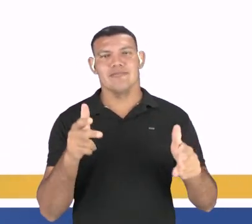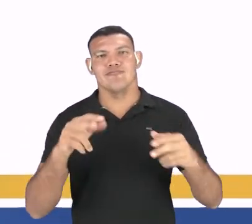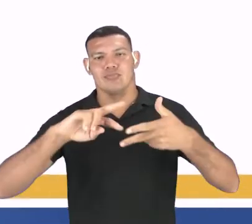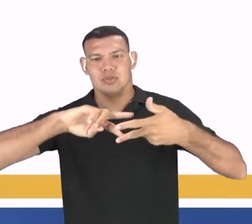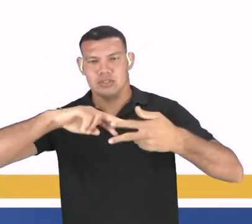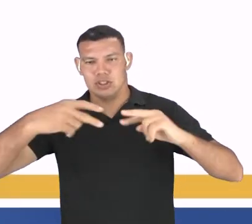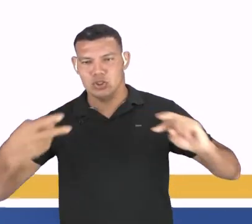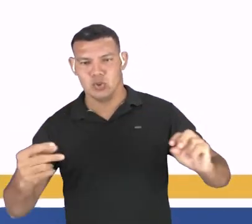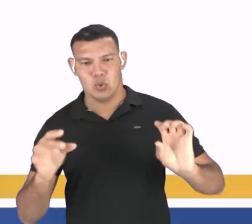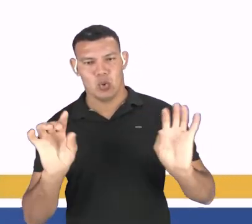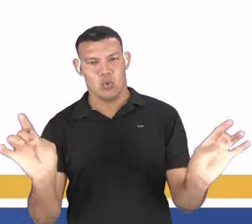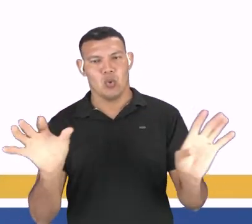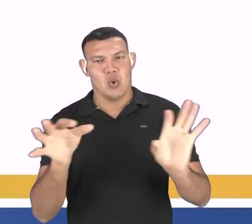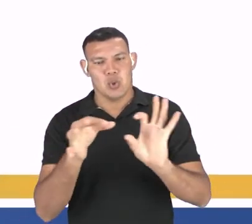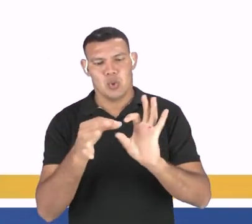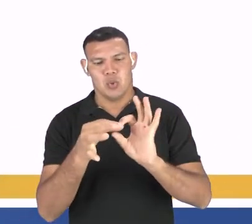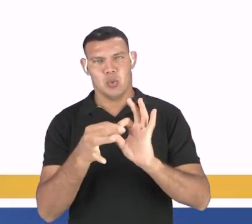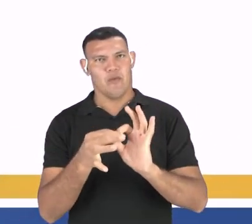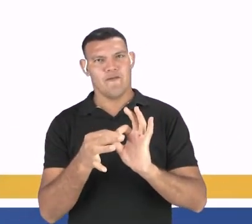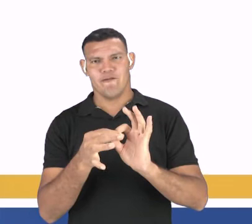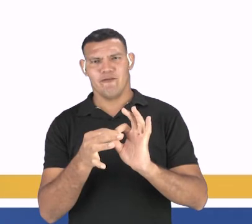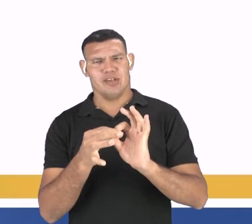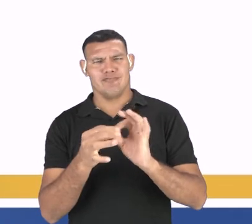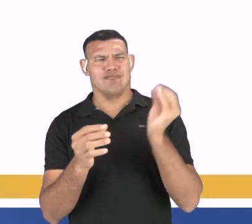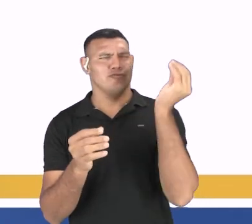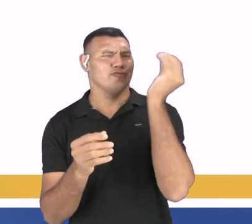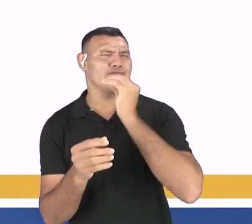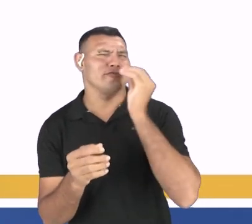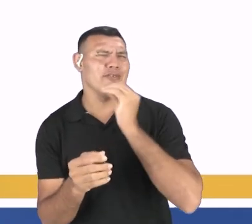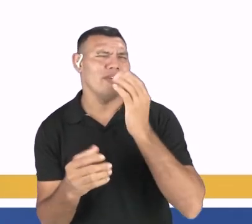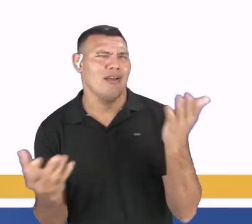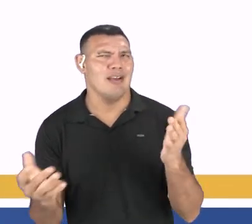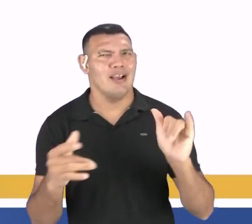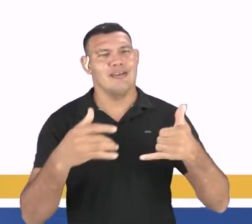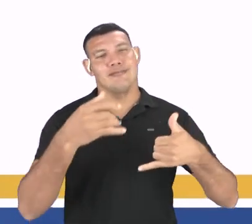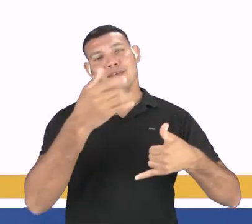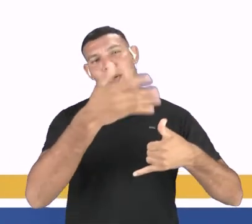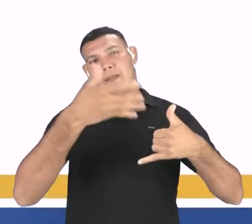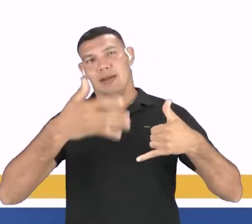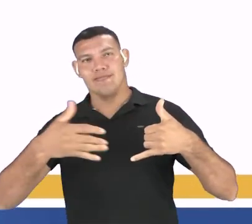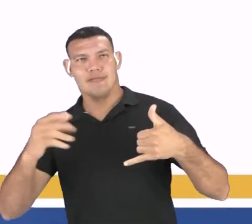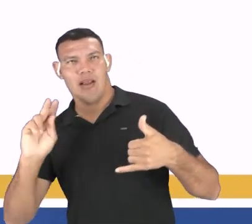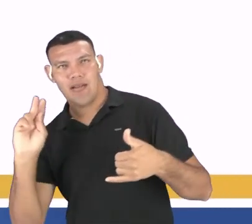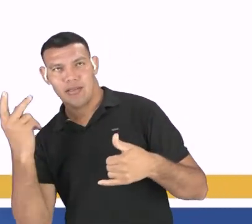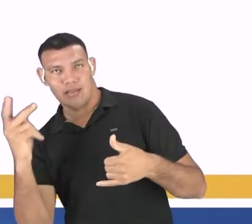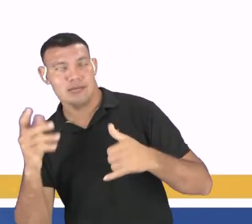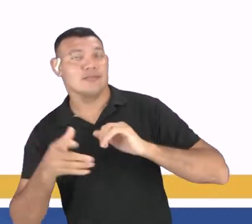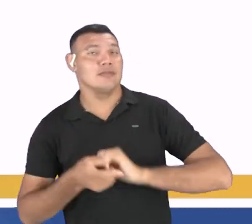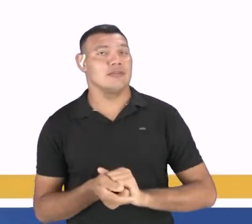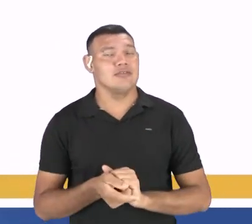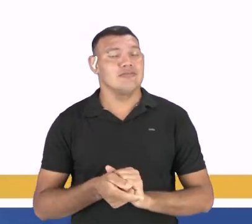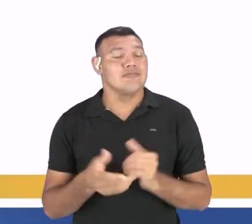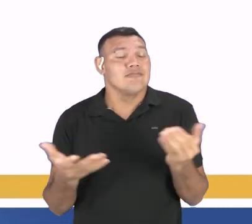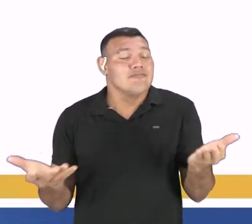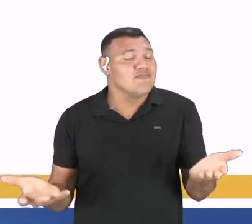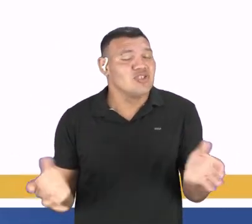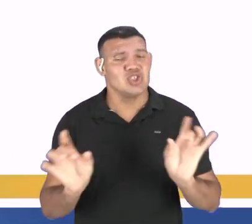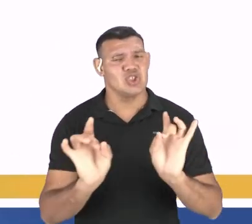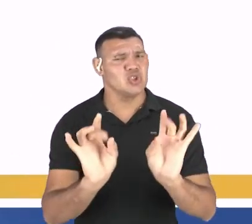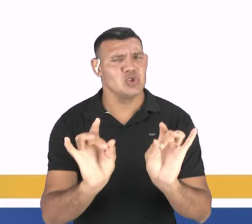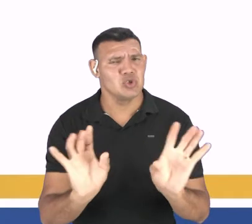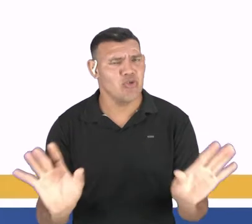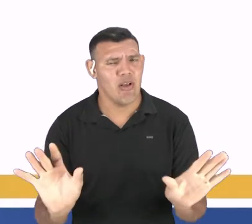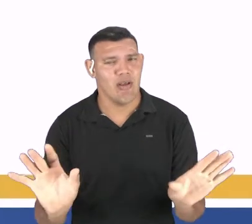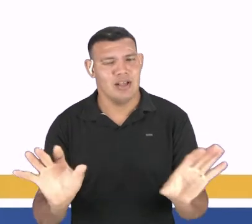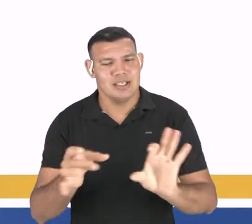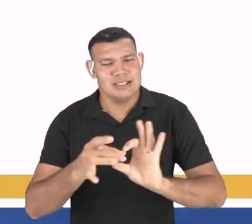permanece unido apenas por Pontes de hidrogênio entre as quatro bases do Meio como as coisas do gênero são ligadas são